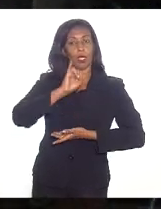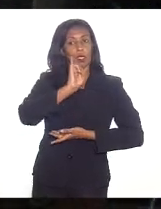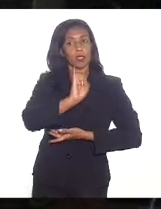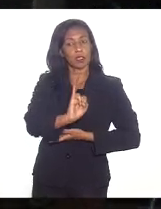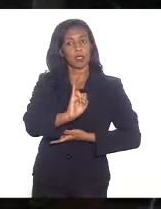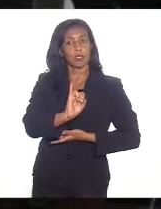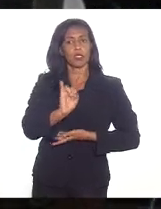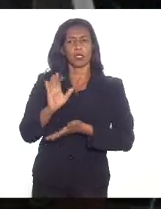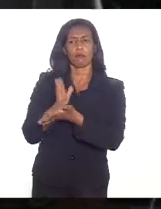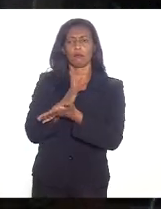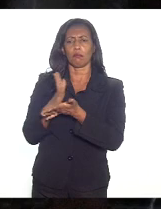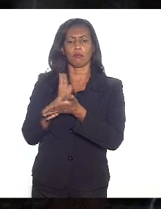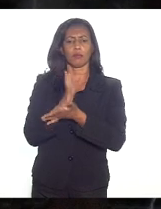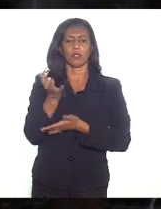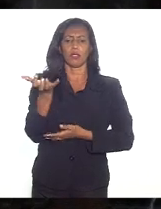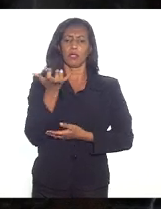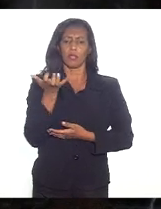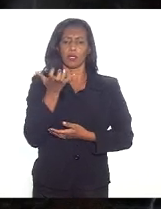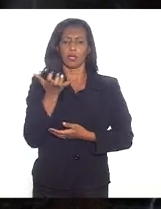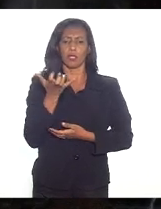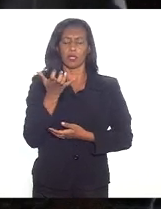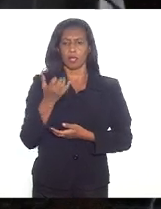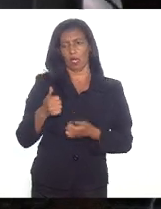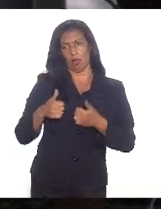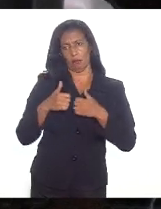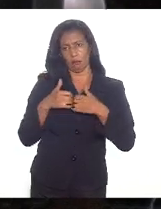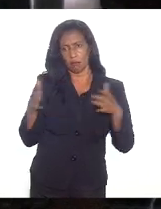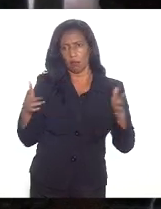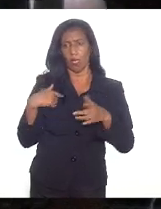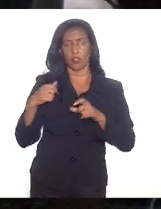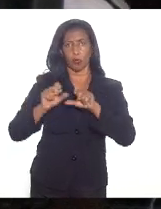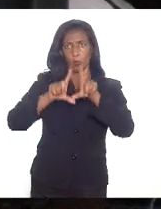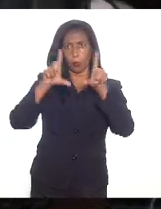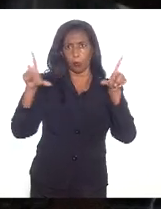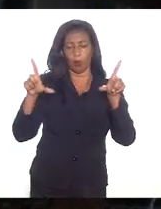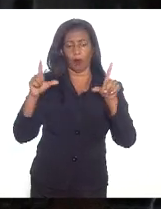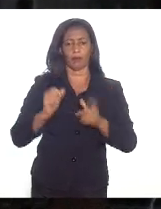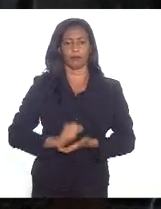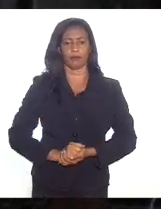pedir verificação, nós vamos fazer a verificação no painel. Então,